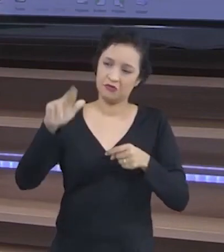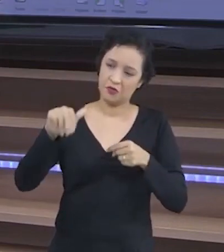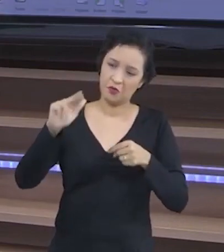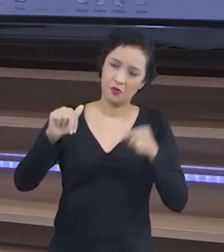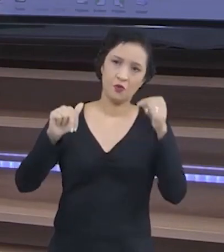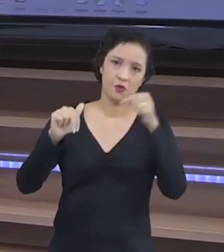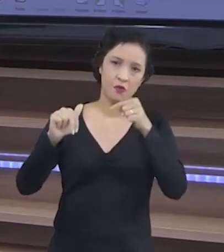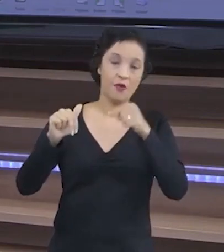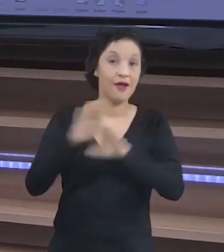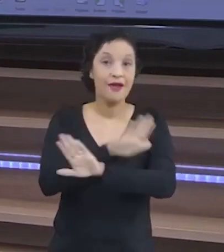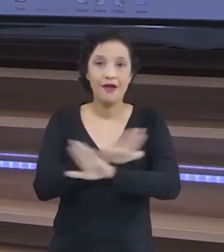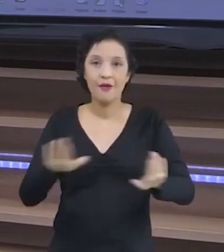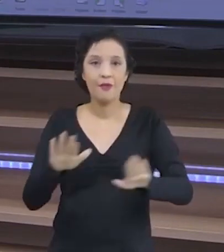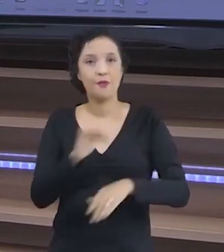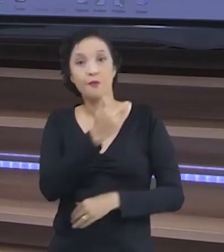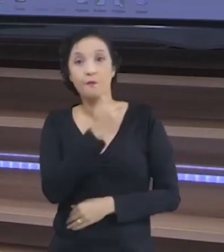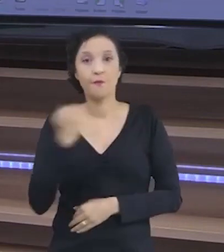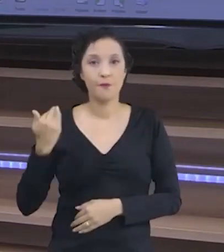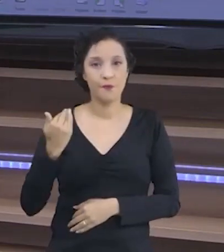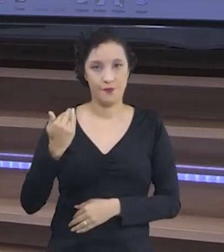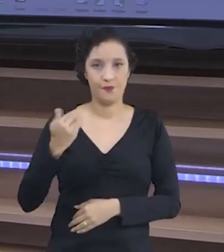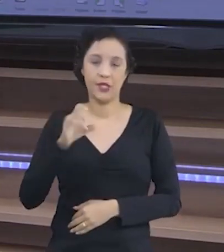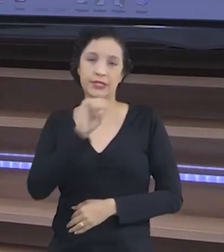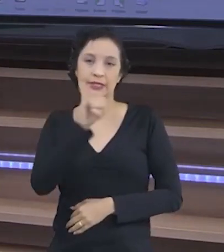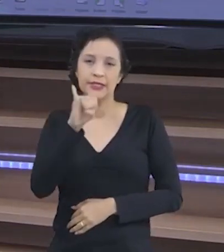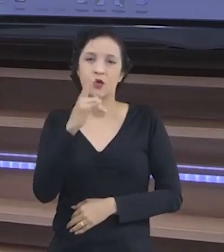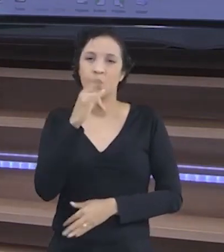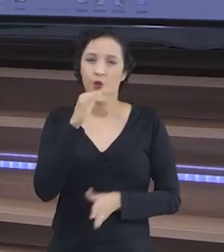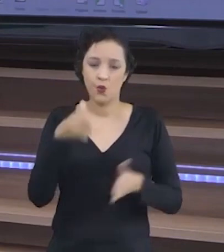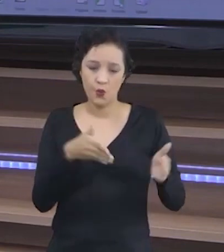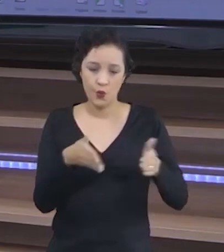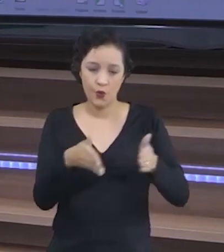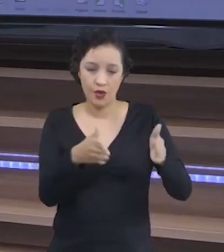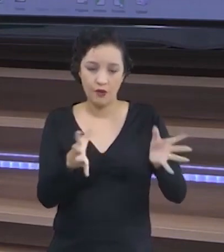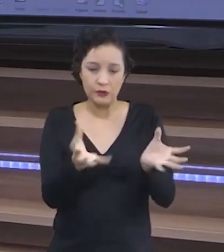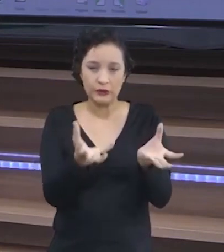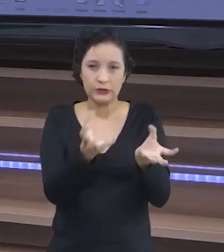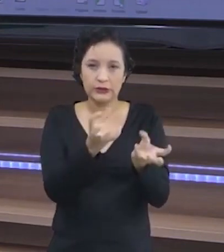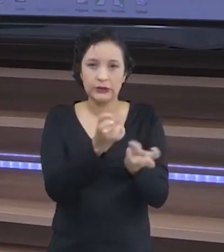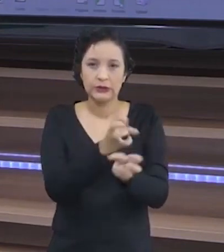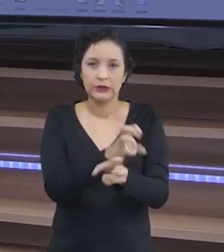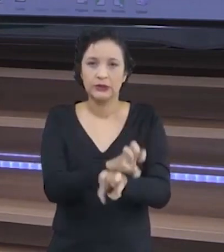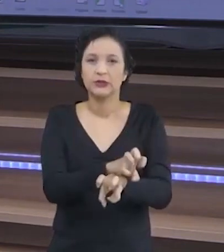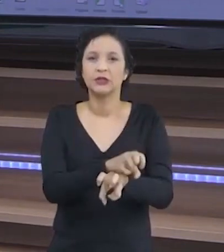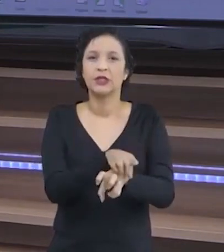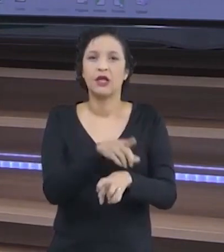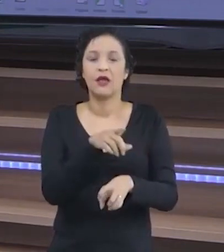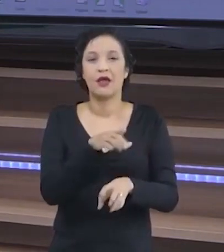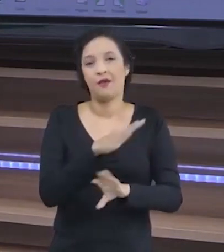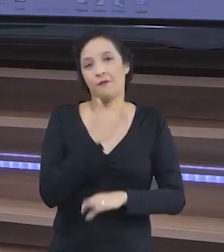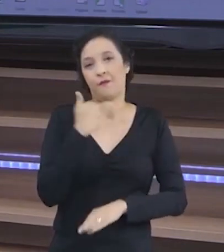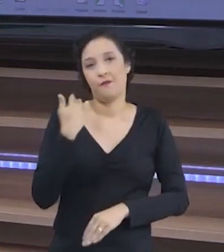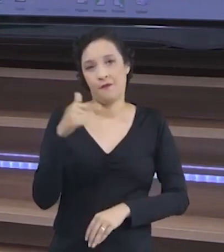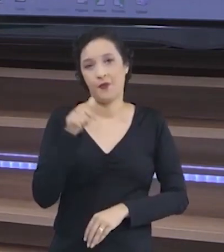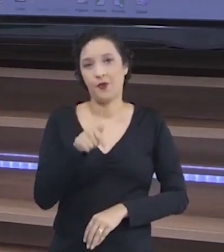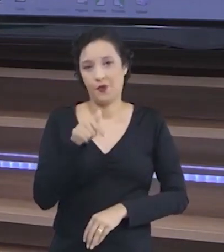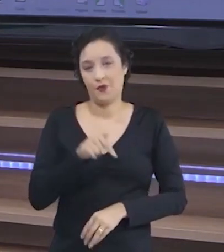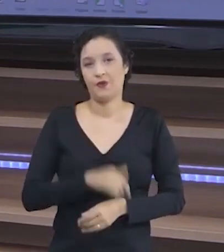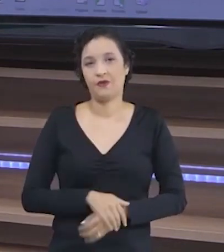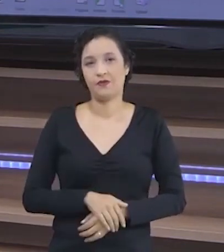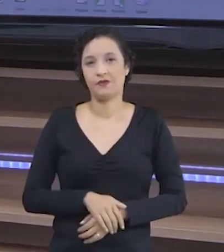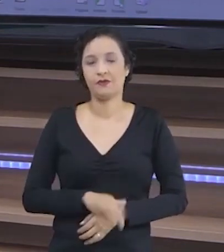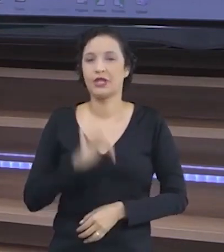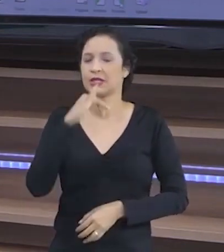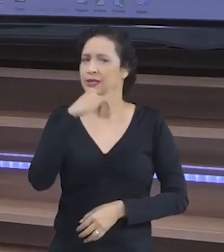era, acabou, morreu. Quando o rio seca, o rio tem vida, gente? Não, o rio morre. É um lamento, é